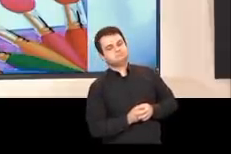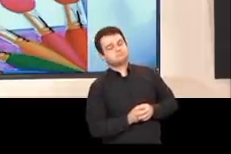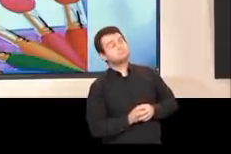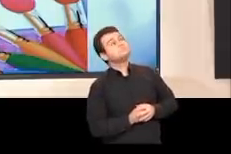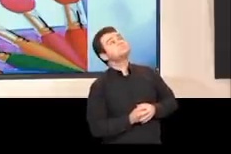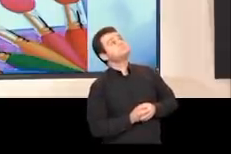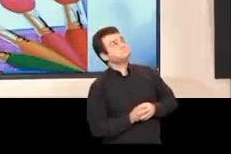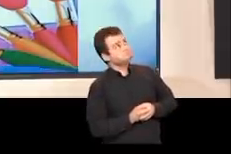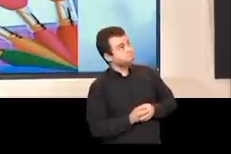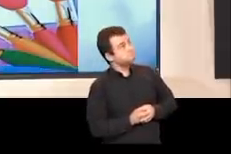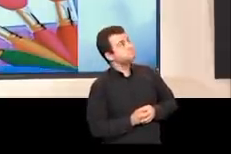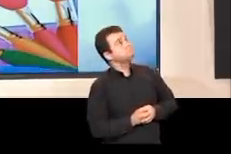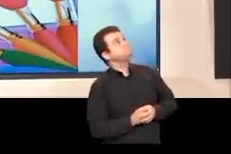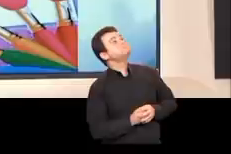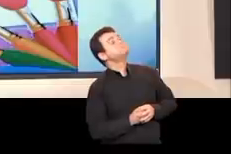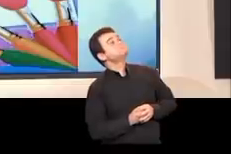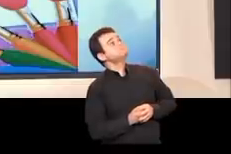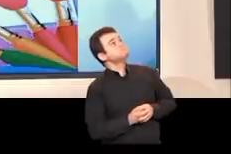urucum,